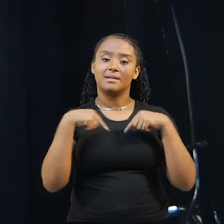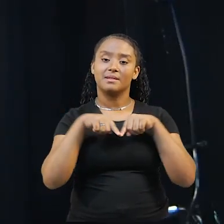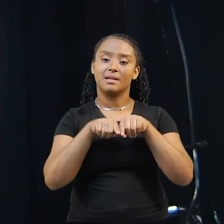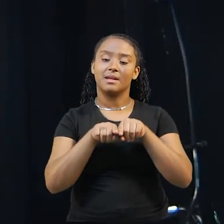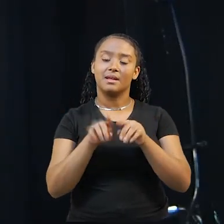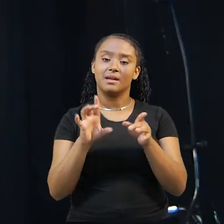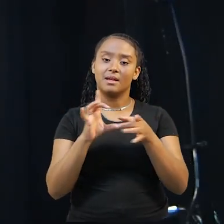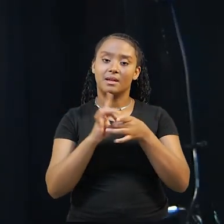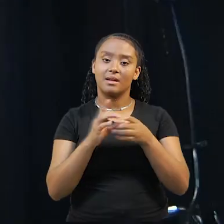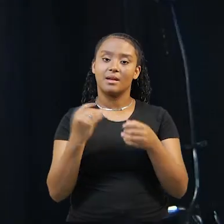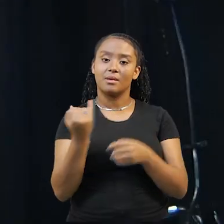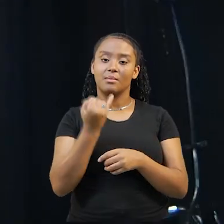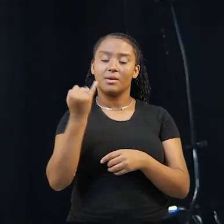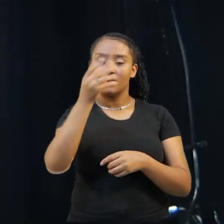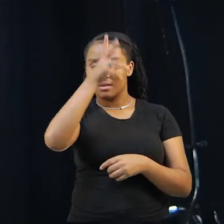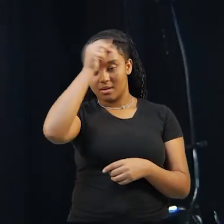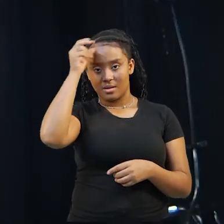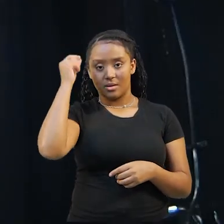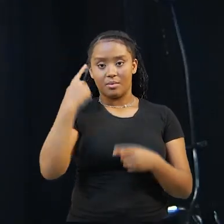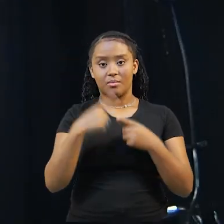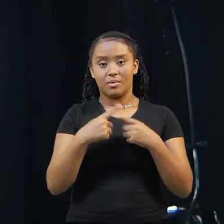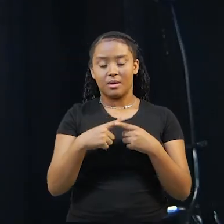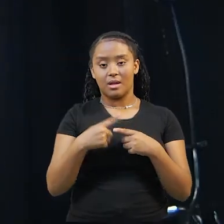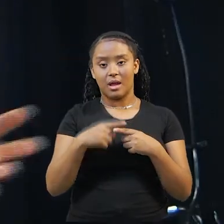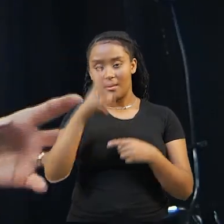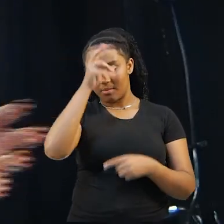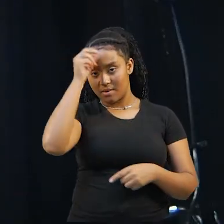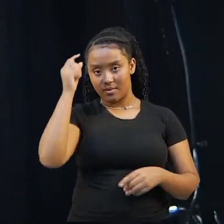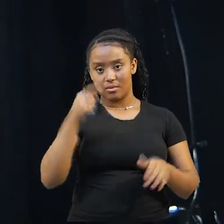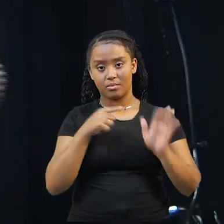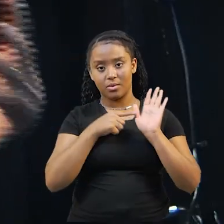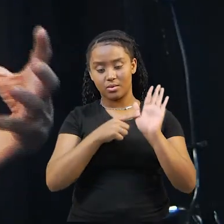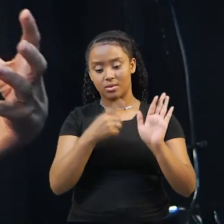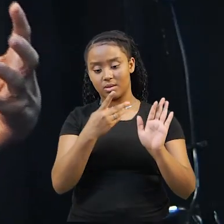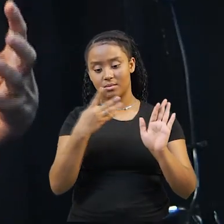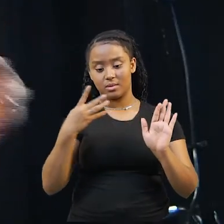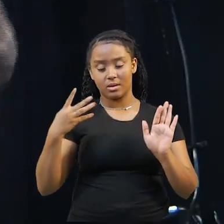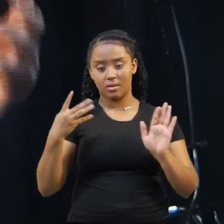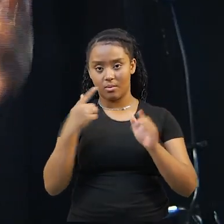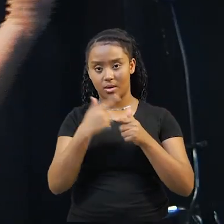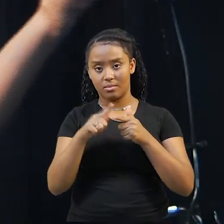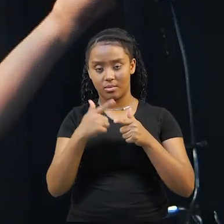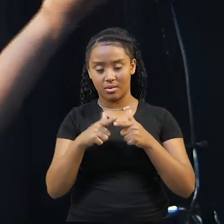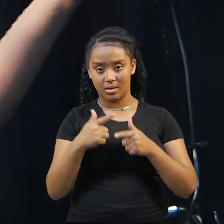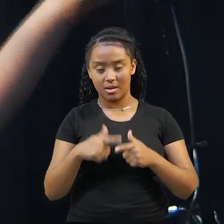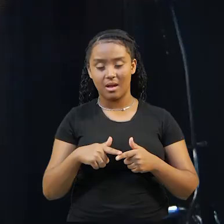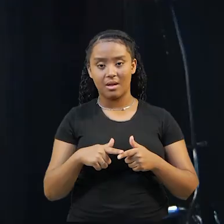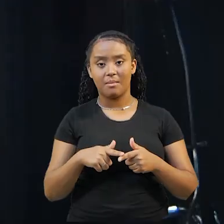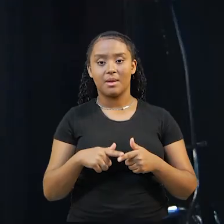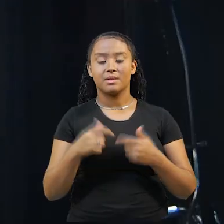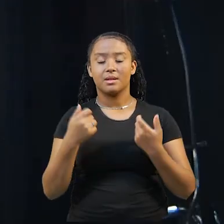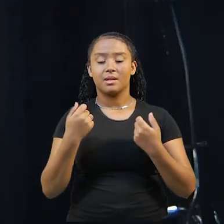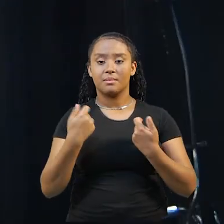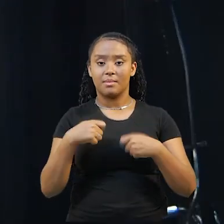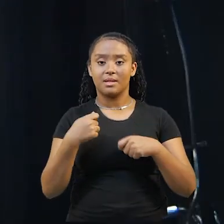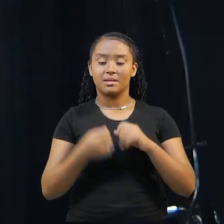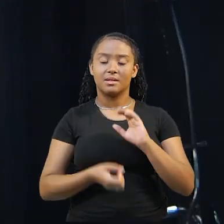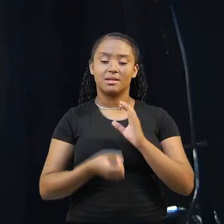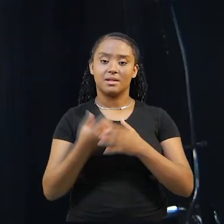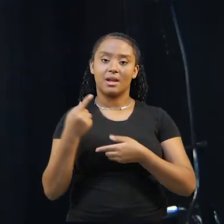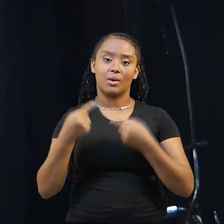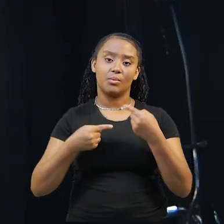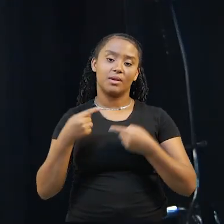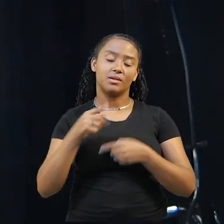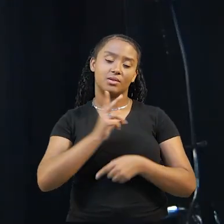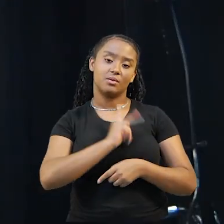né, que a Prefeitura trouxe os problemas, elencou 144 problemas que podem gerar políticas públicas, né,